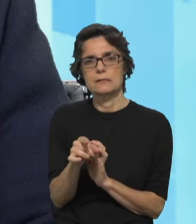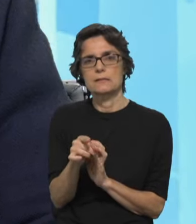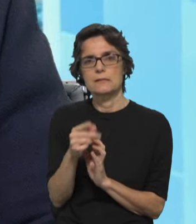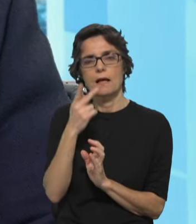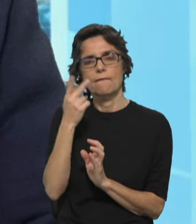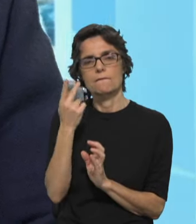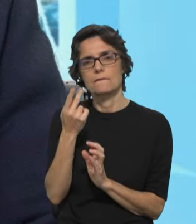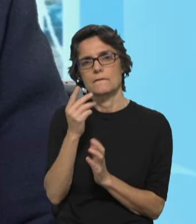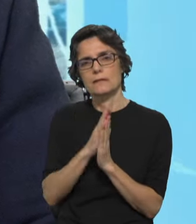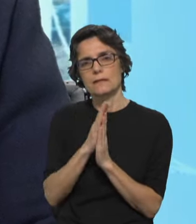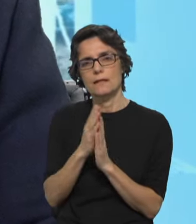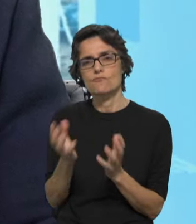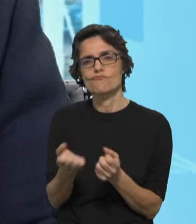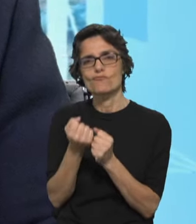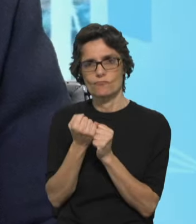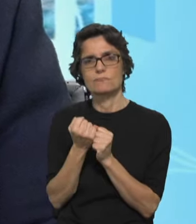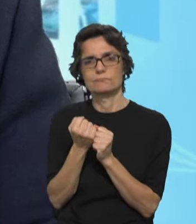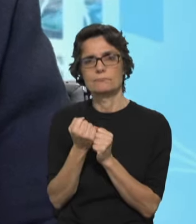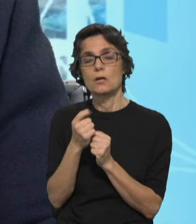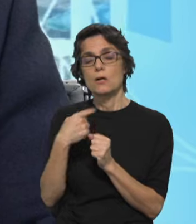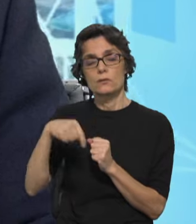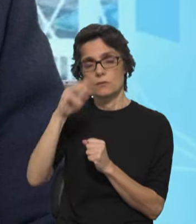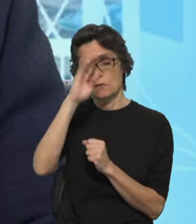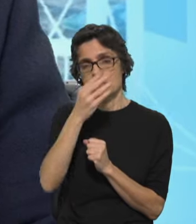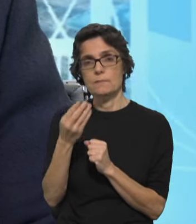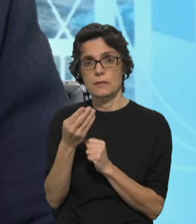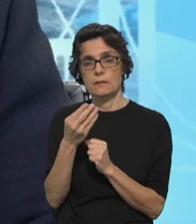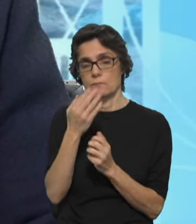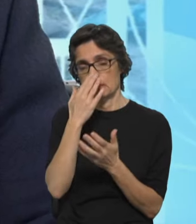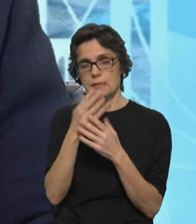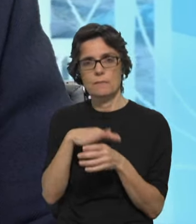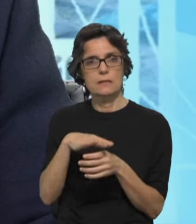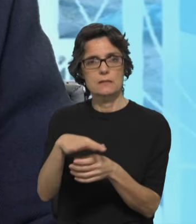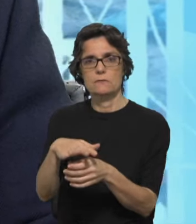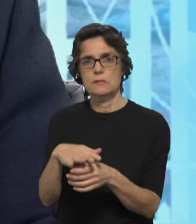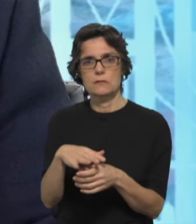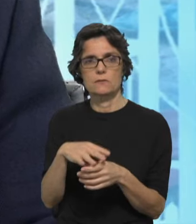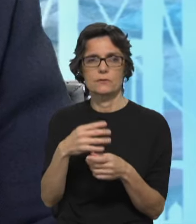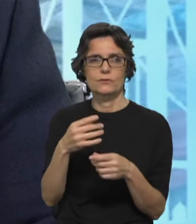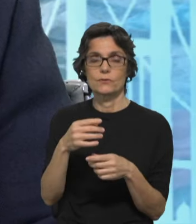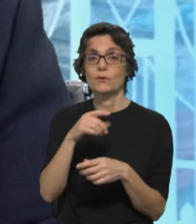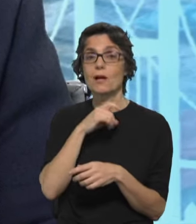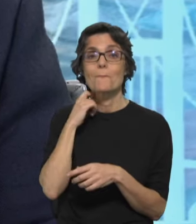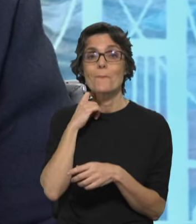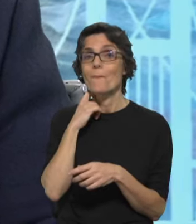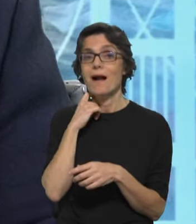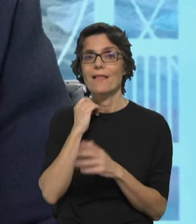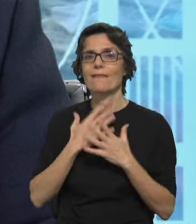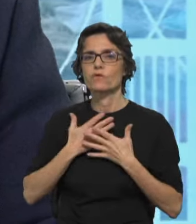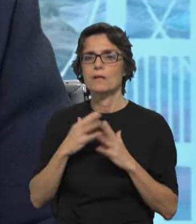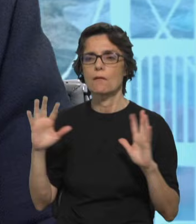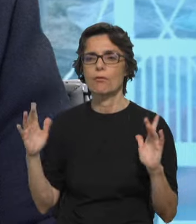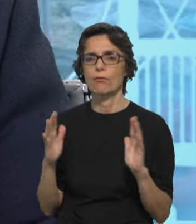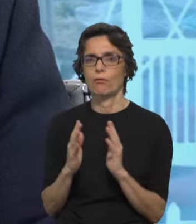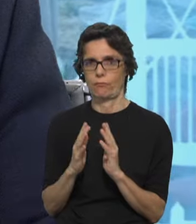da Igreja. Nós sabemos todos, pelas vicissitudes por que temos passado, que a questão das vocações de especial consagração,